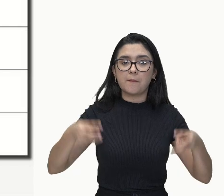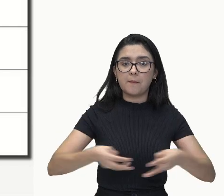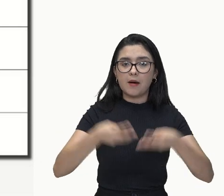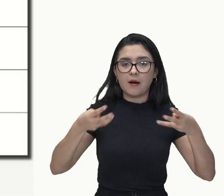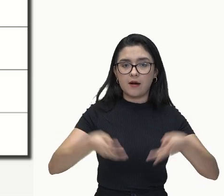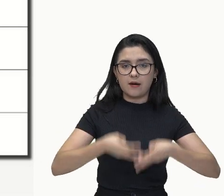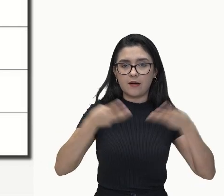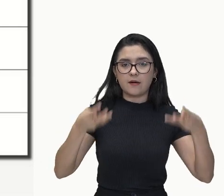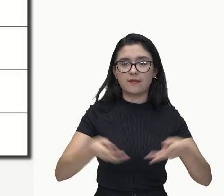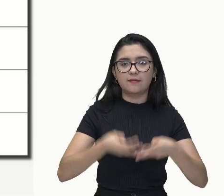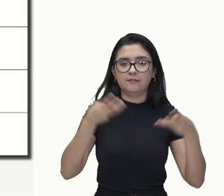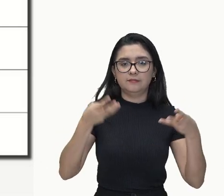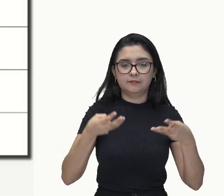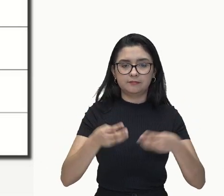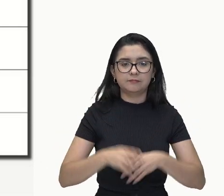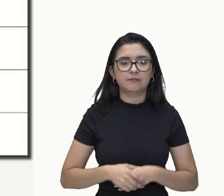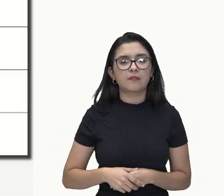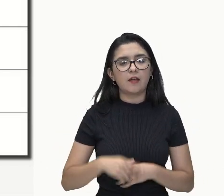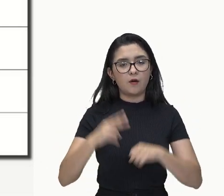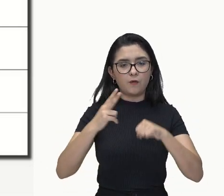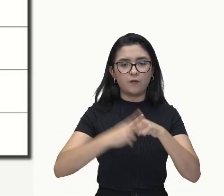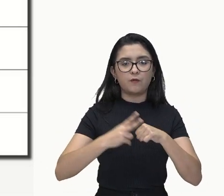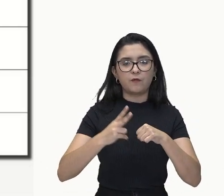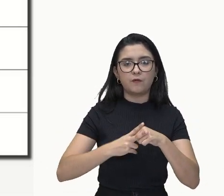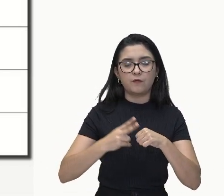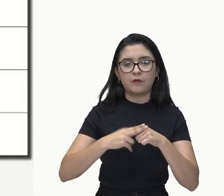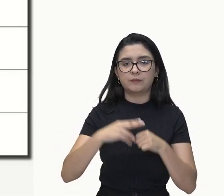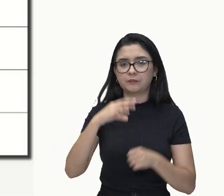macarrones. Não é isso? É o verbo cozinhar, pessoal,